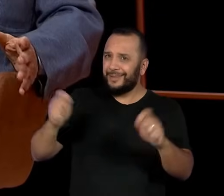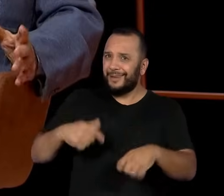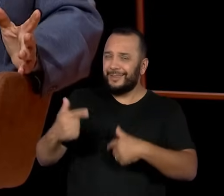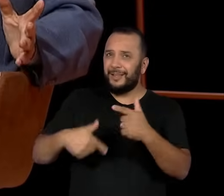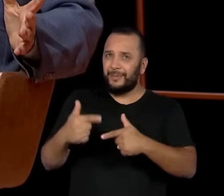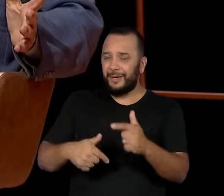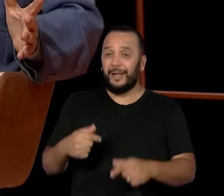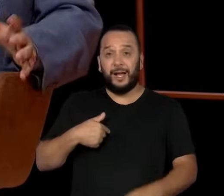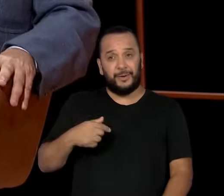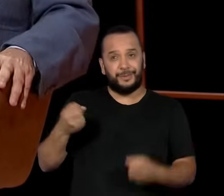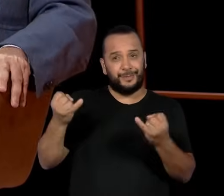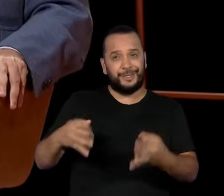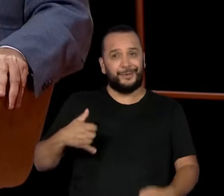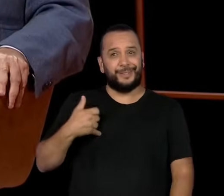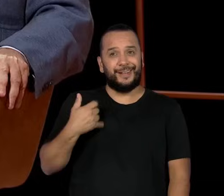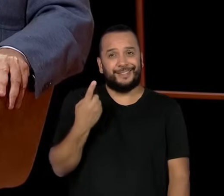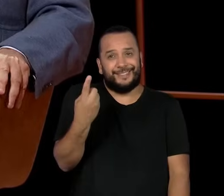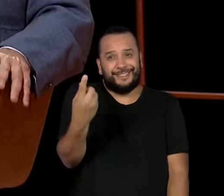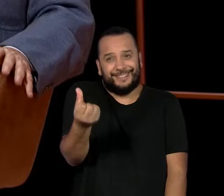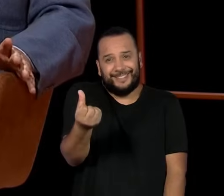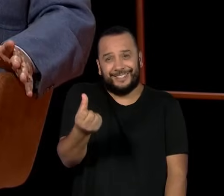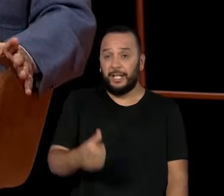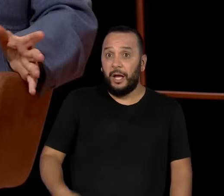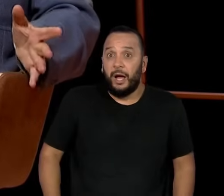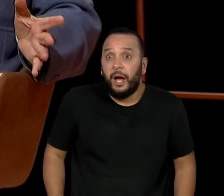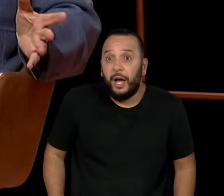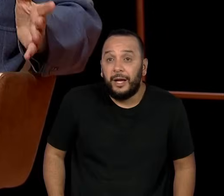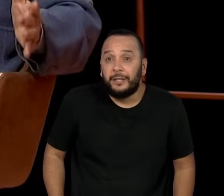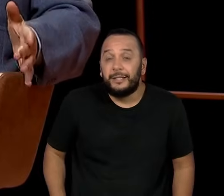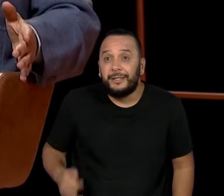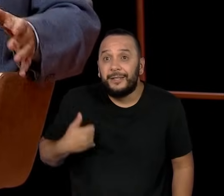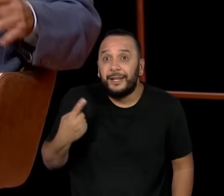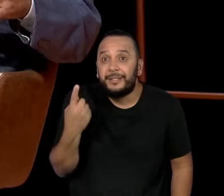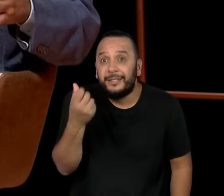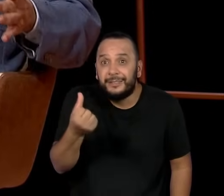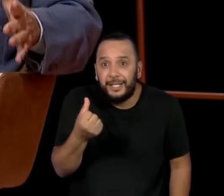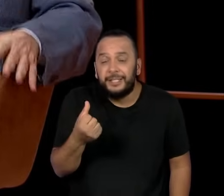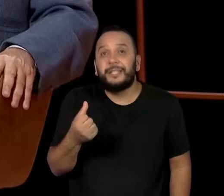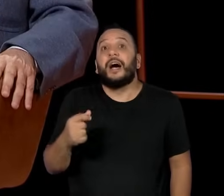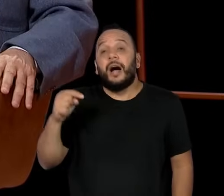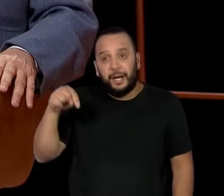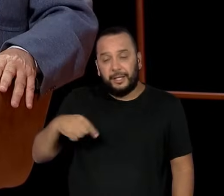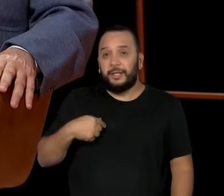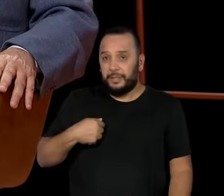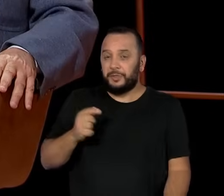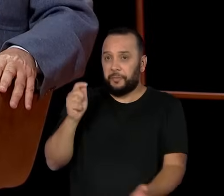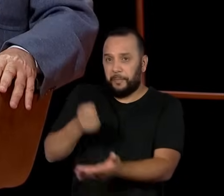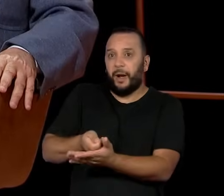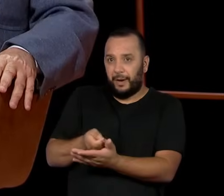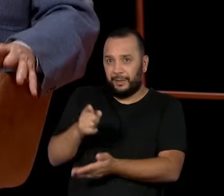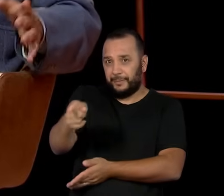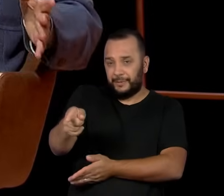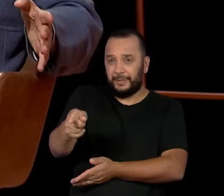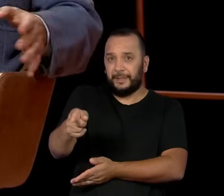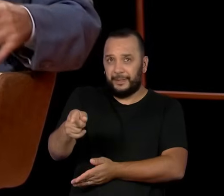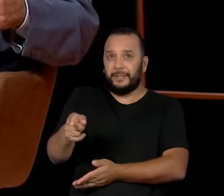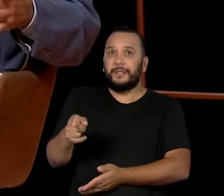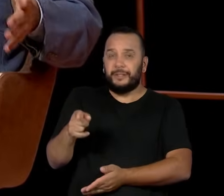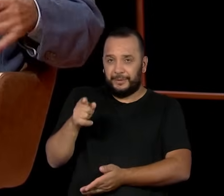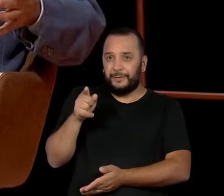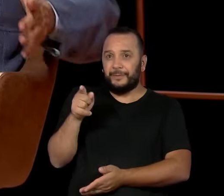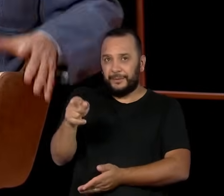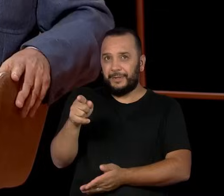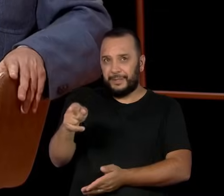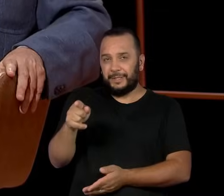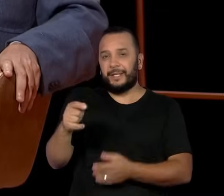falei que eu tinha 16 anos, ele falou assim: aqui nós pagamos cachê e você tem que ser emancipado e